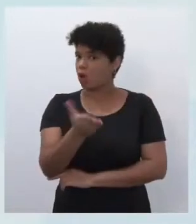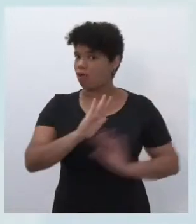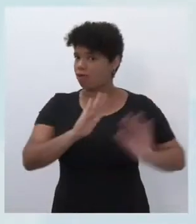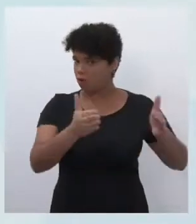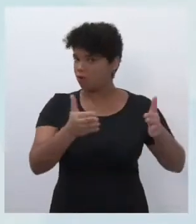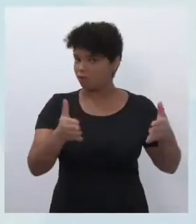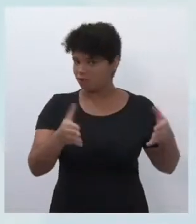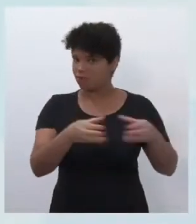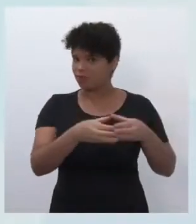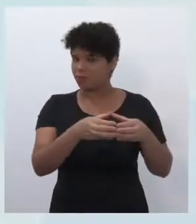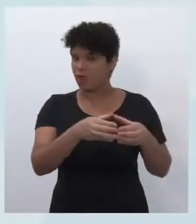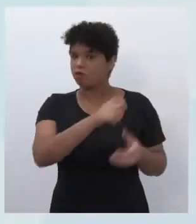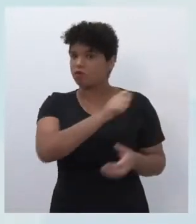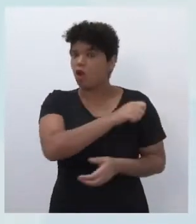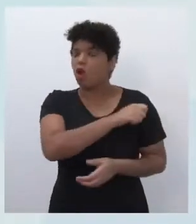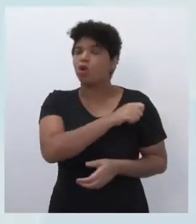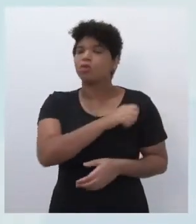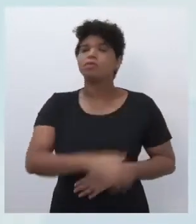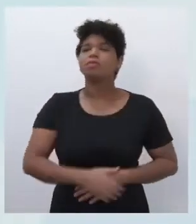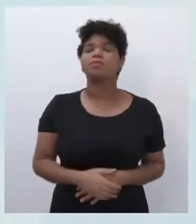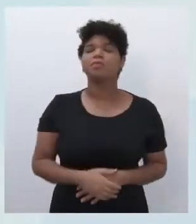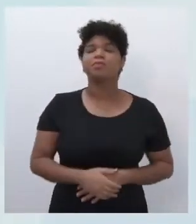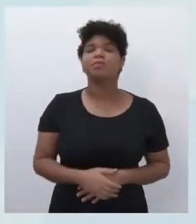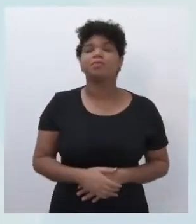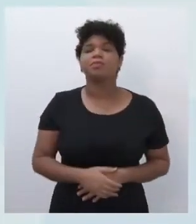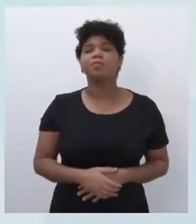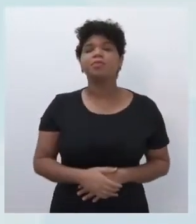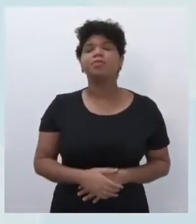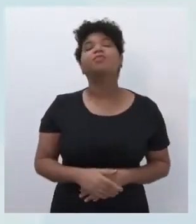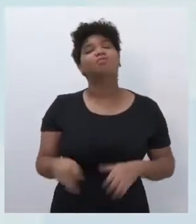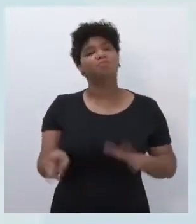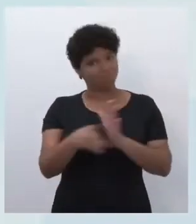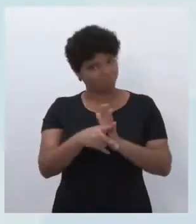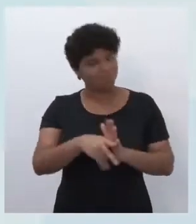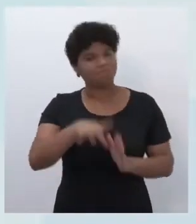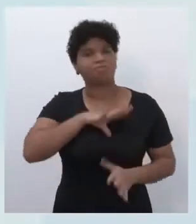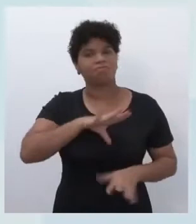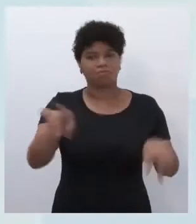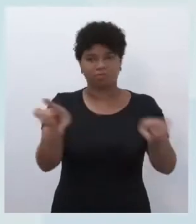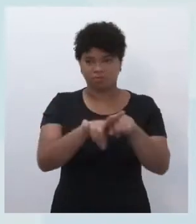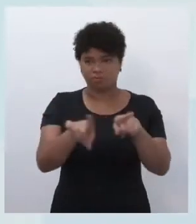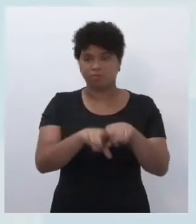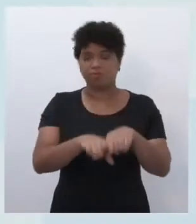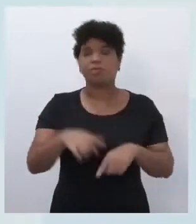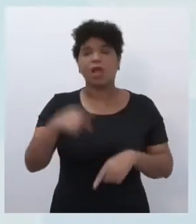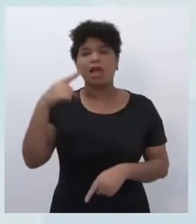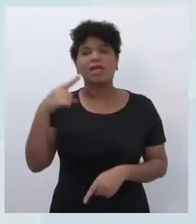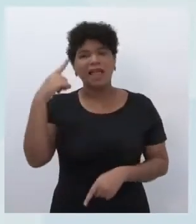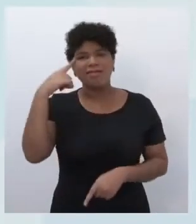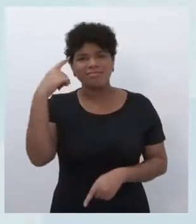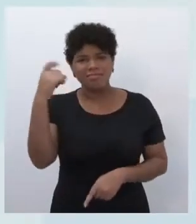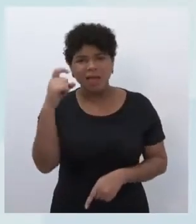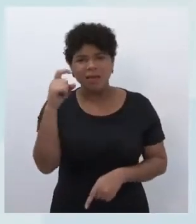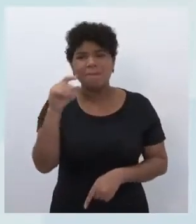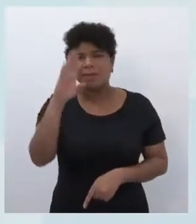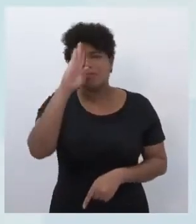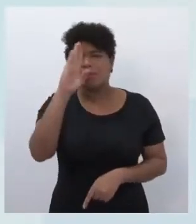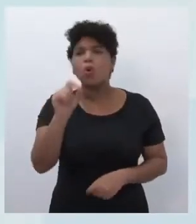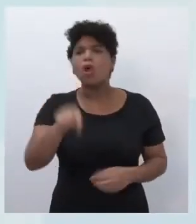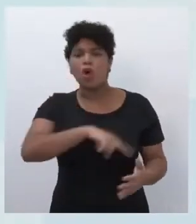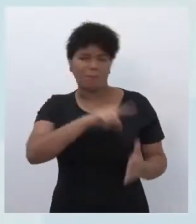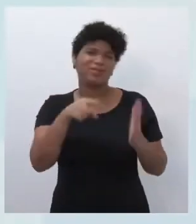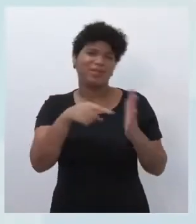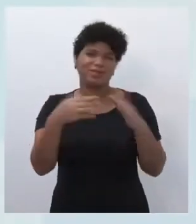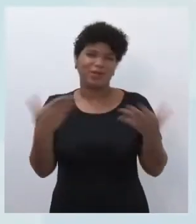habilidade terceiro a quinto ano de língua portuguesa, 4, né? Inferir informações implícitas na leitura dos textos